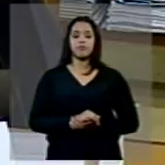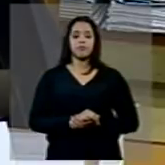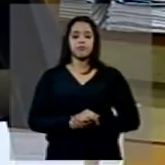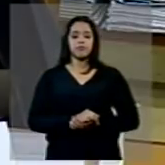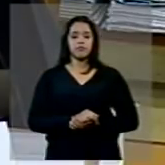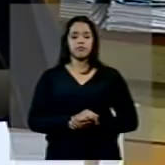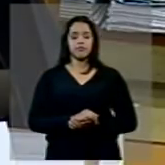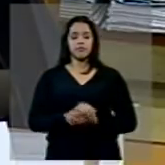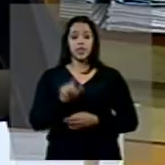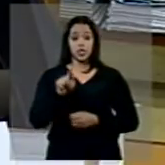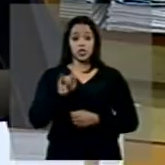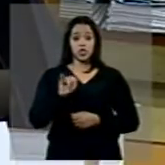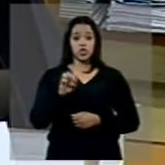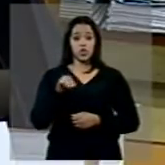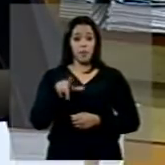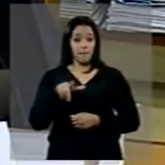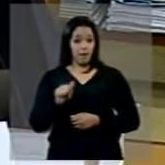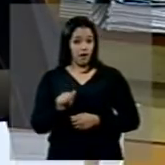Presidente,